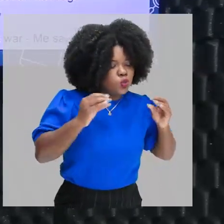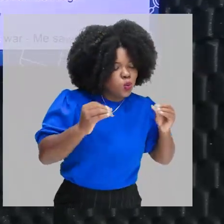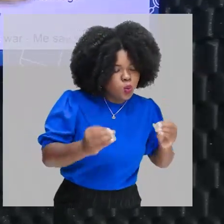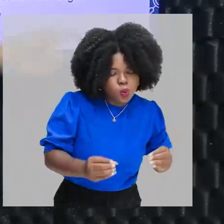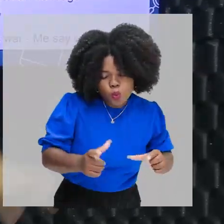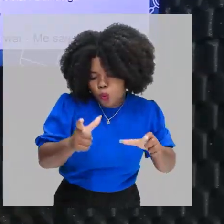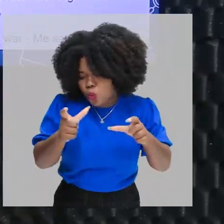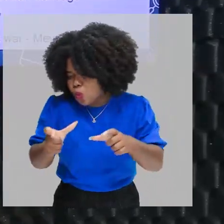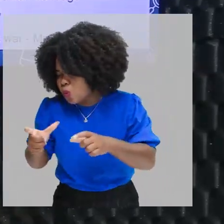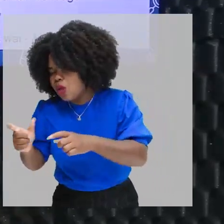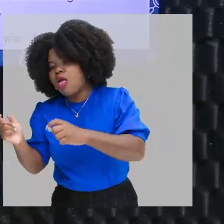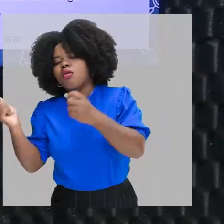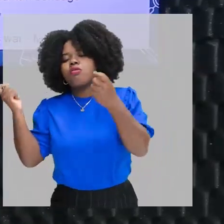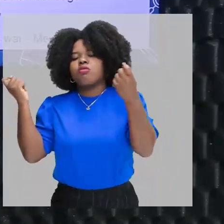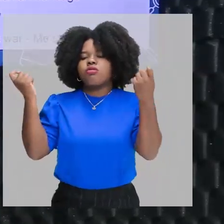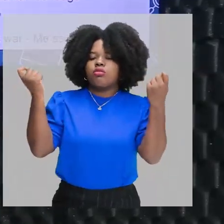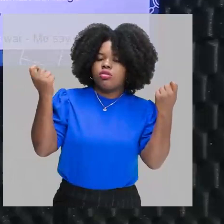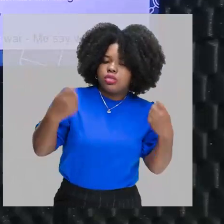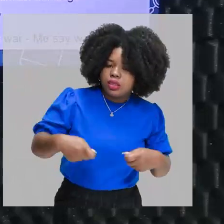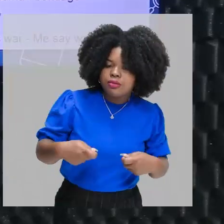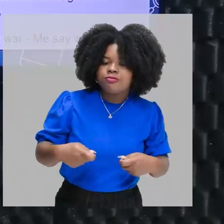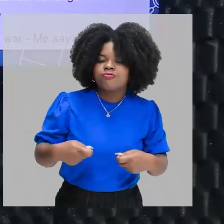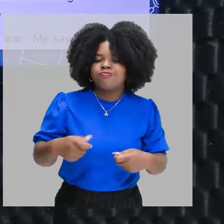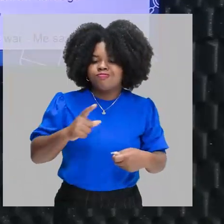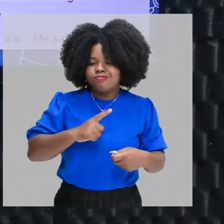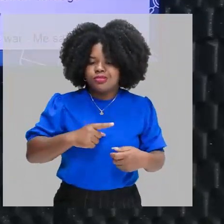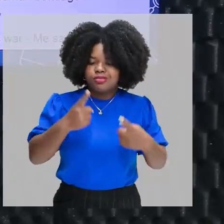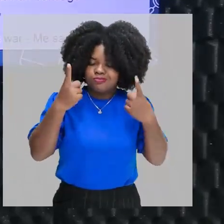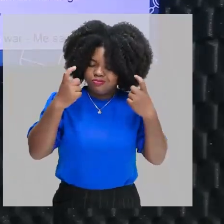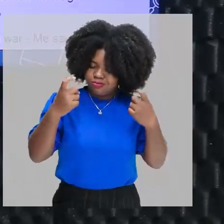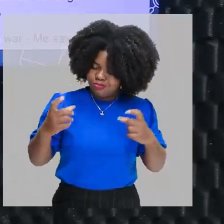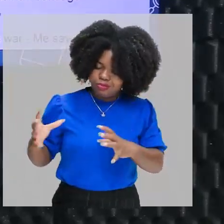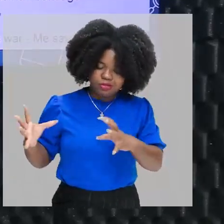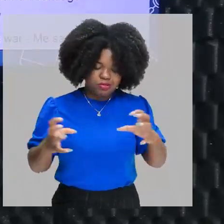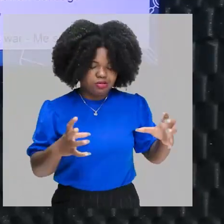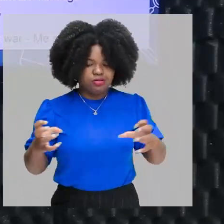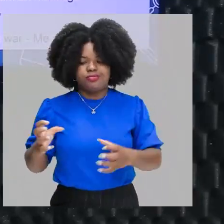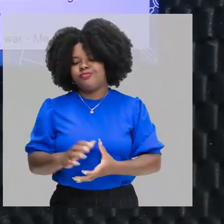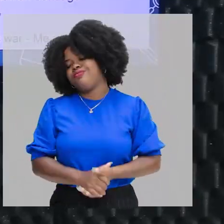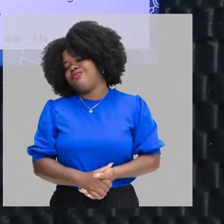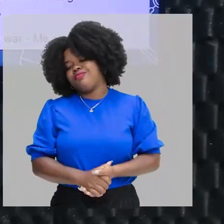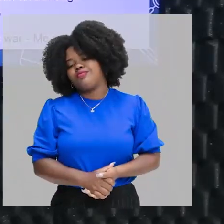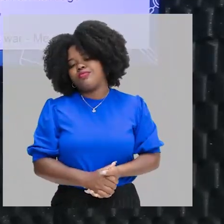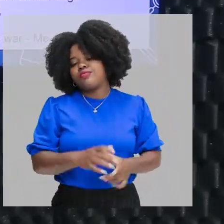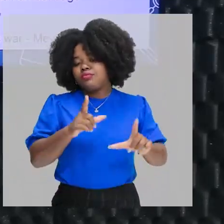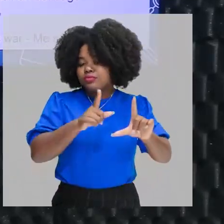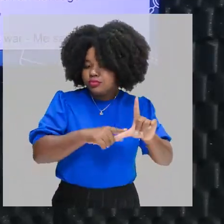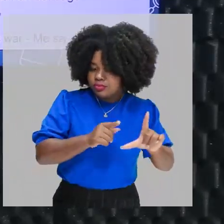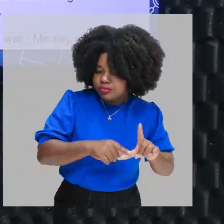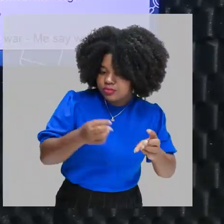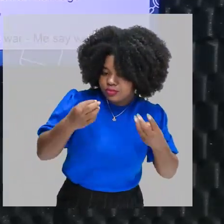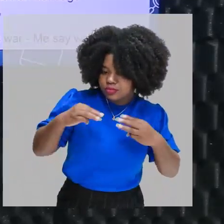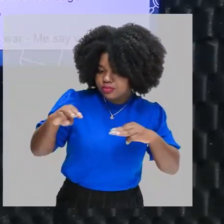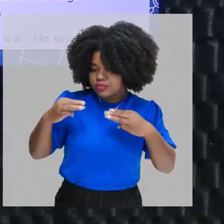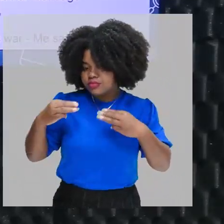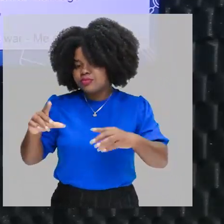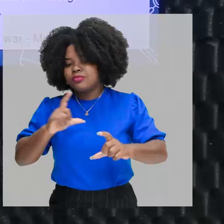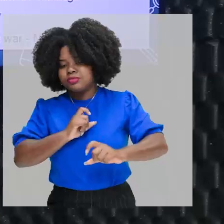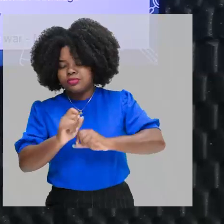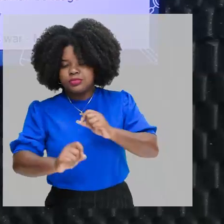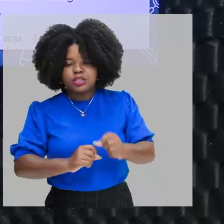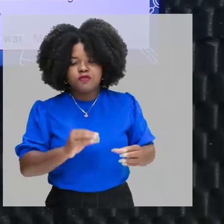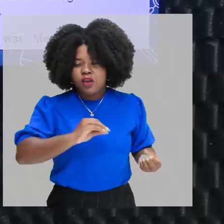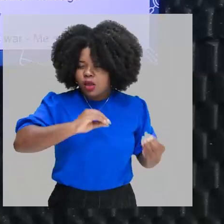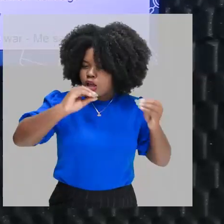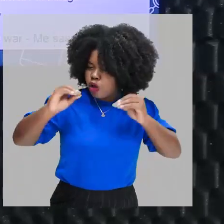lugar pode-se dizer guerra. Então, essa letra, tá, é o fragmento da letra de música, ele vai citando,